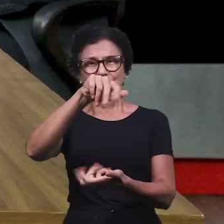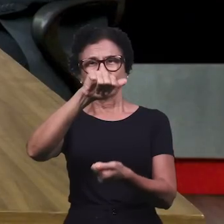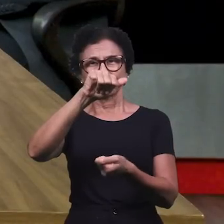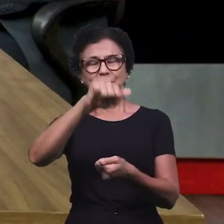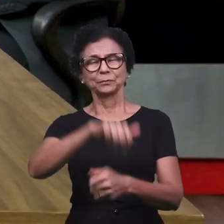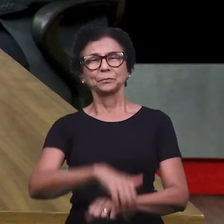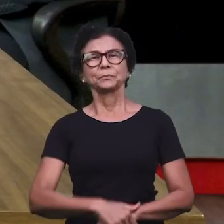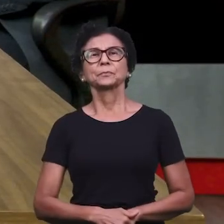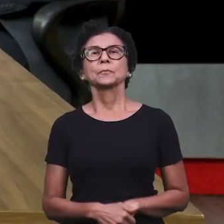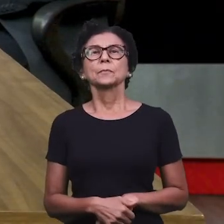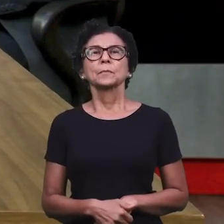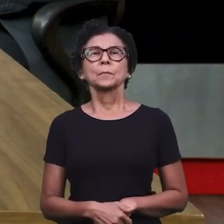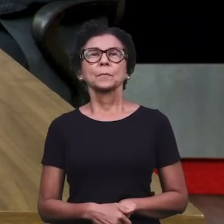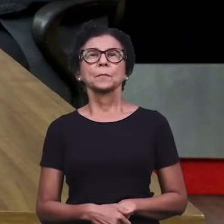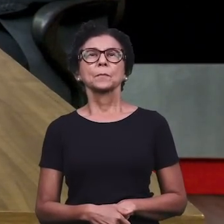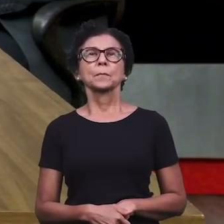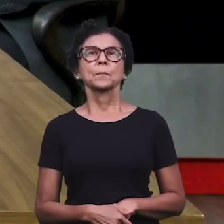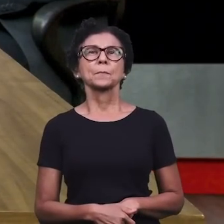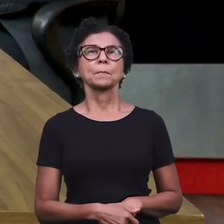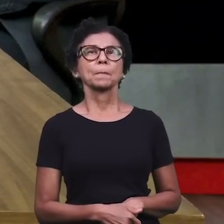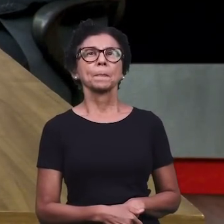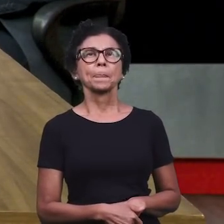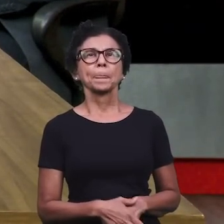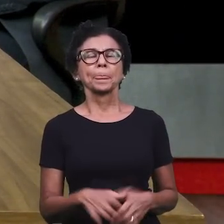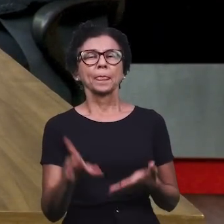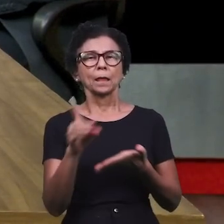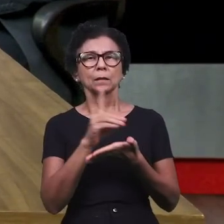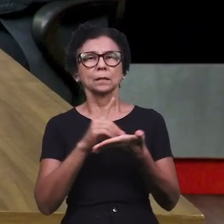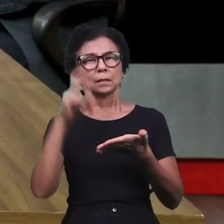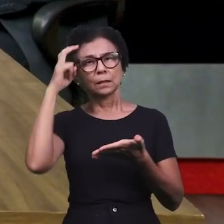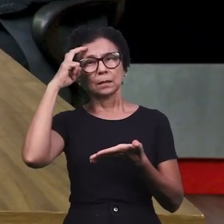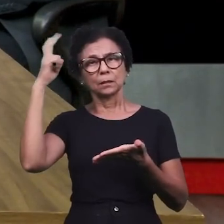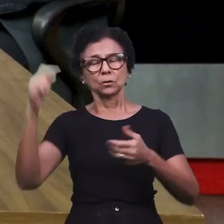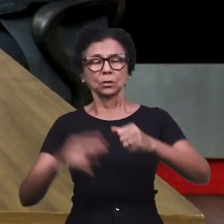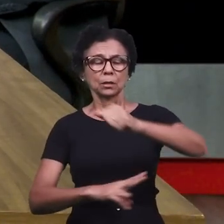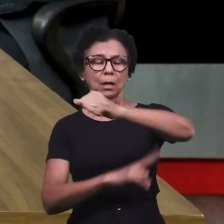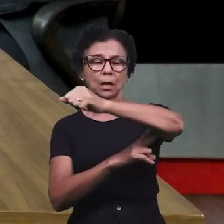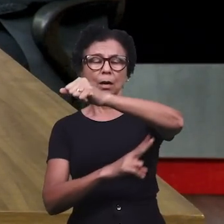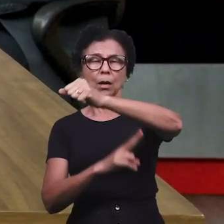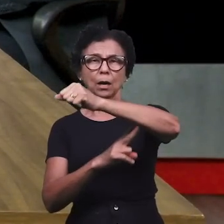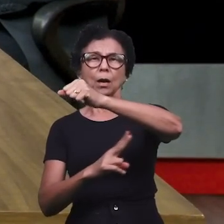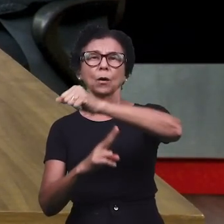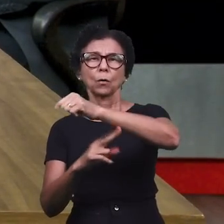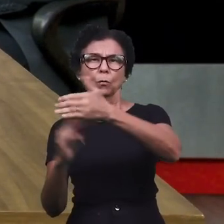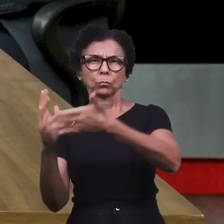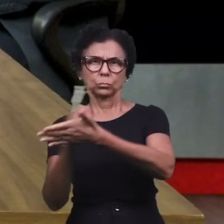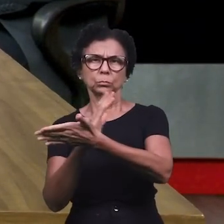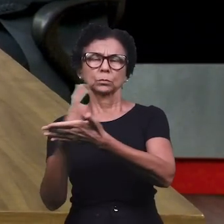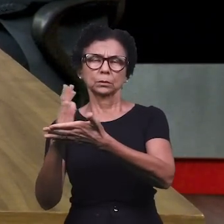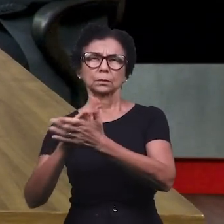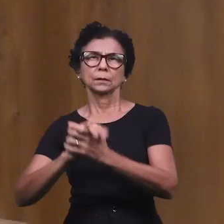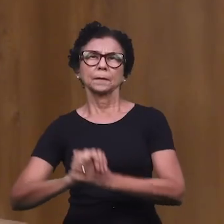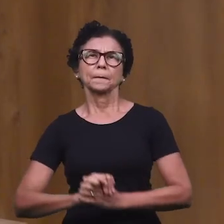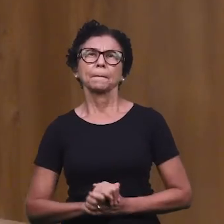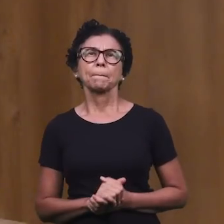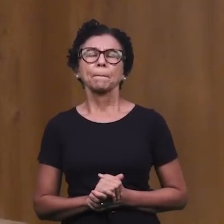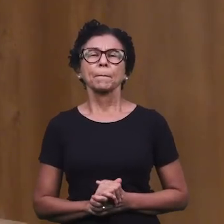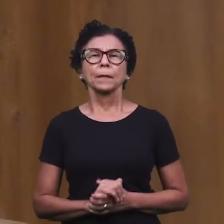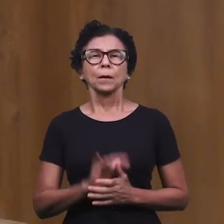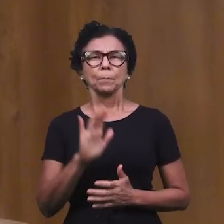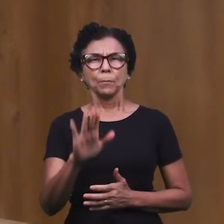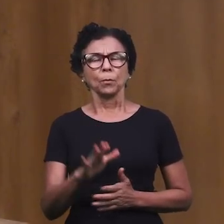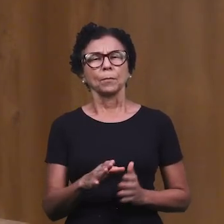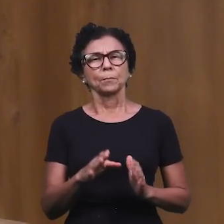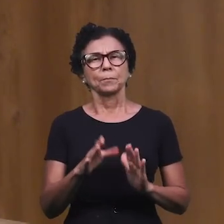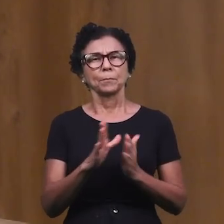também disso, já que o próprio design inteligente tem alguns pilares, nós vamos falar sobre ele. Antes da gente iniciar aqui, vamos só ler